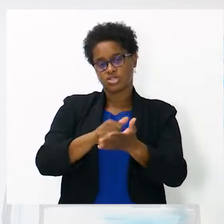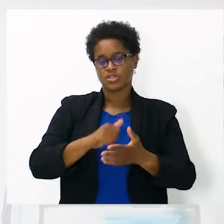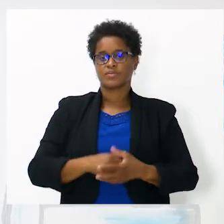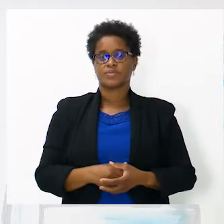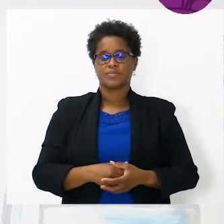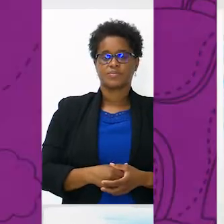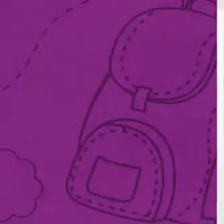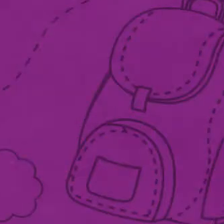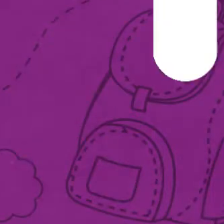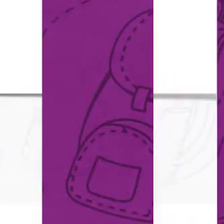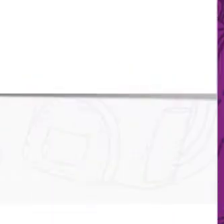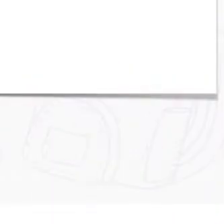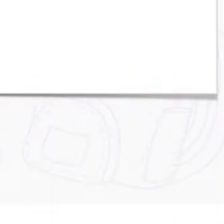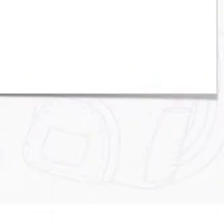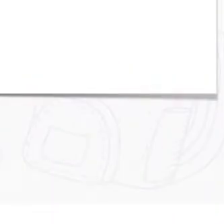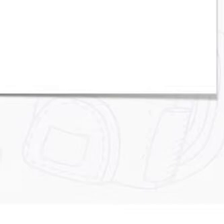corrigir.